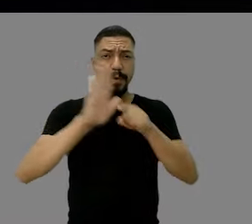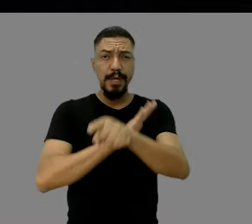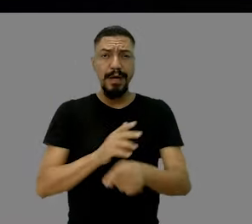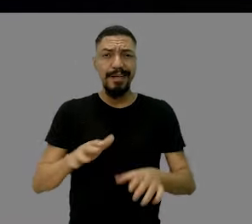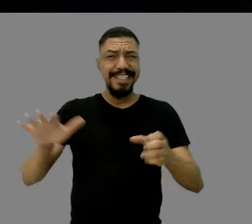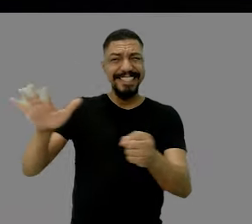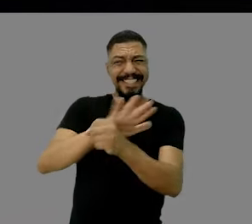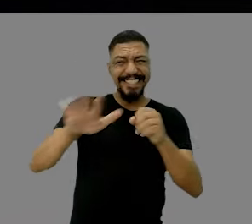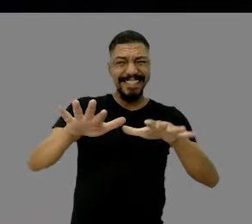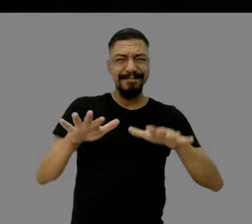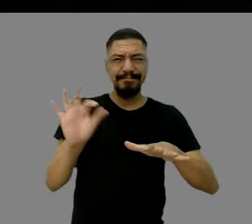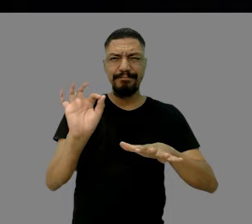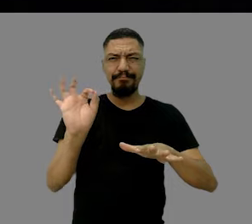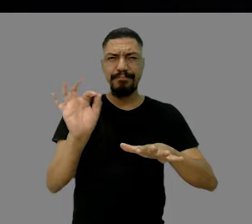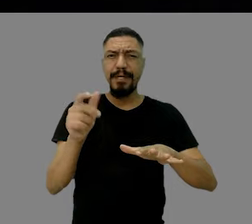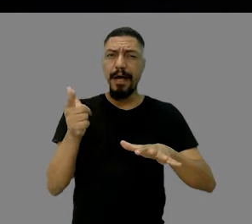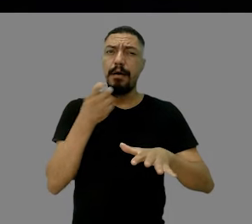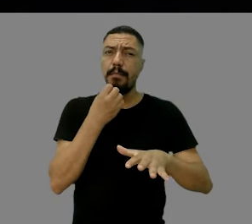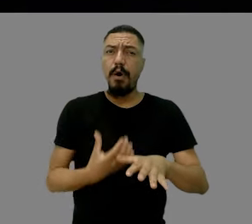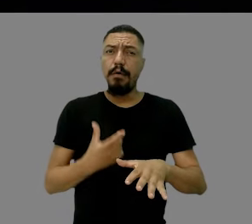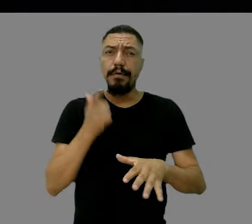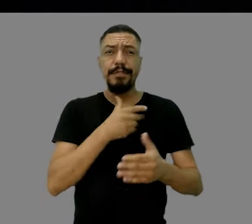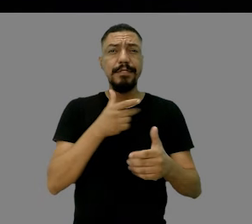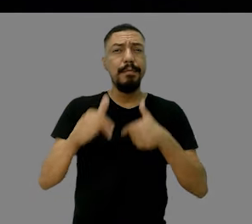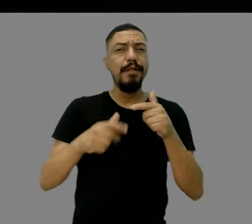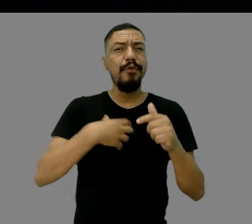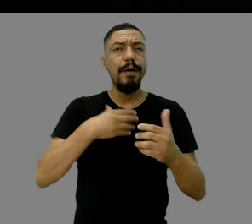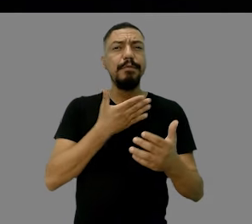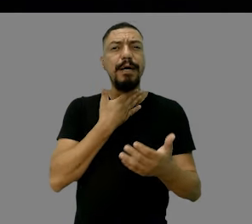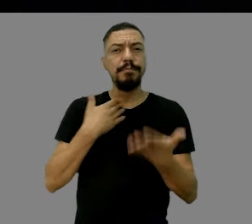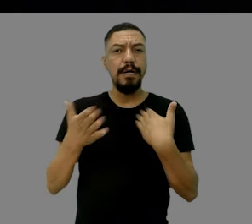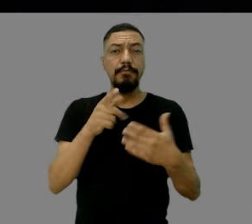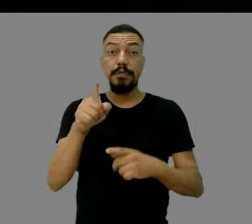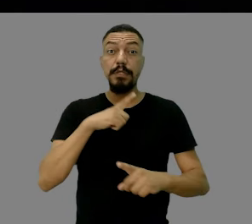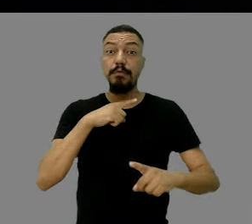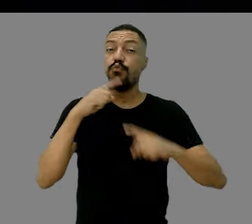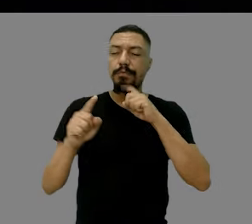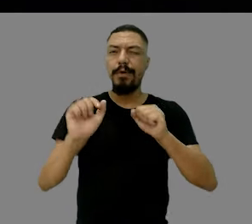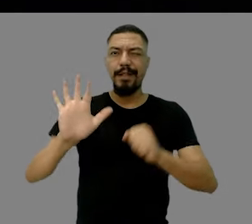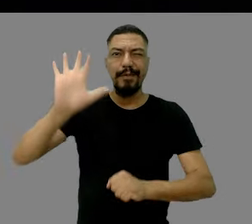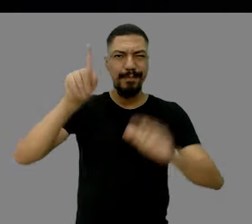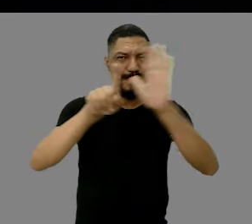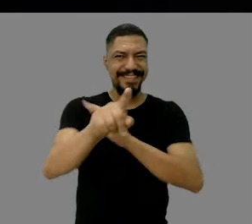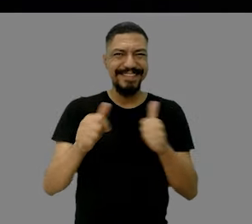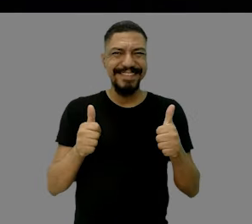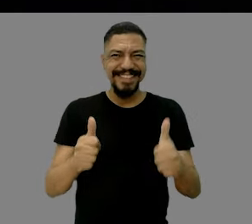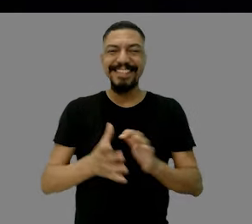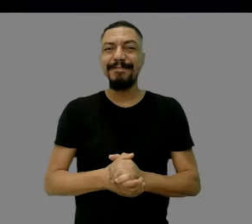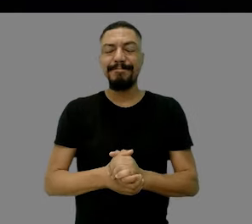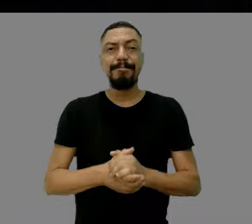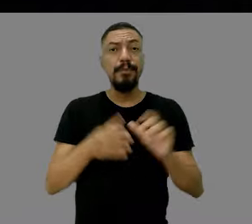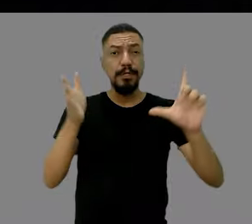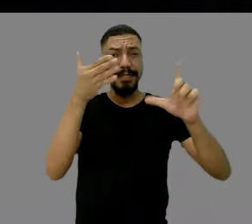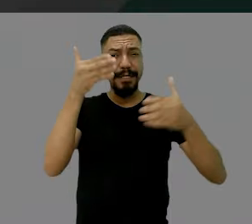cheio, eu acho que é até legal a gente trabalhar um pouco como se fosse um bate-papo, dentro das dúvidas de vocês, são sempre interessantes. Pode